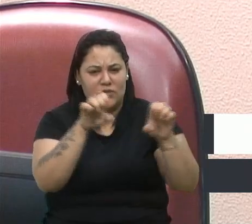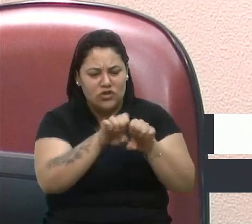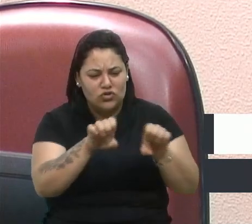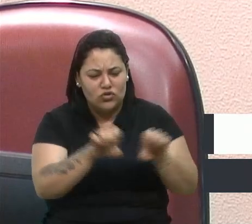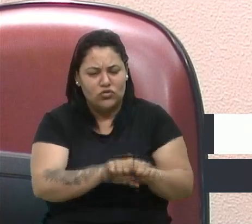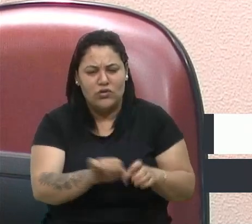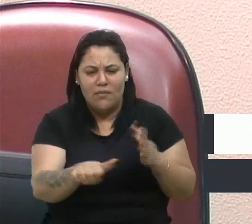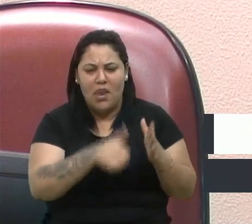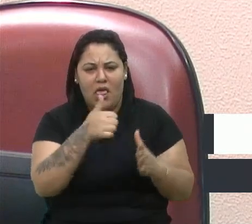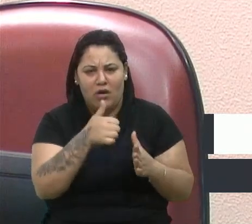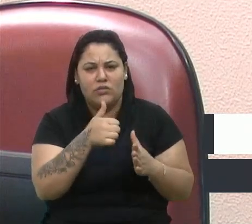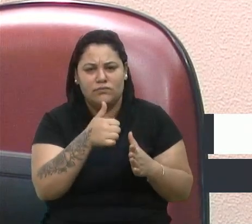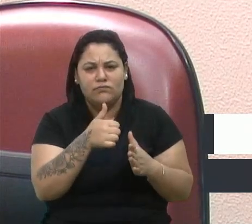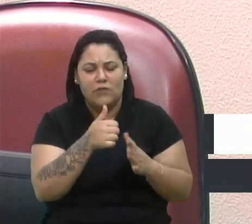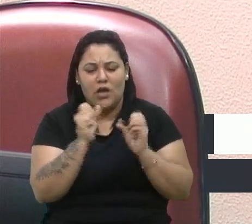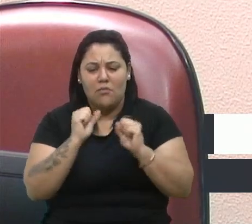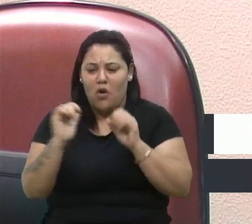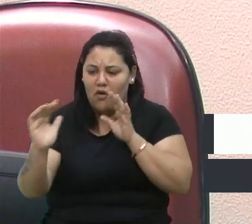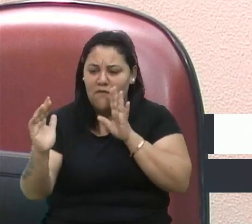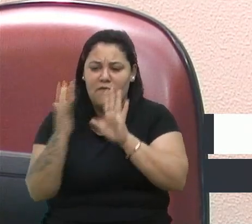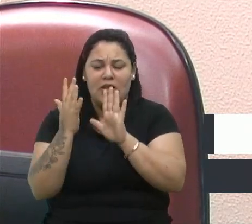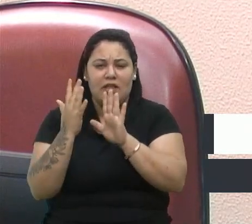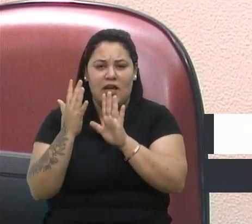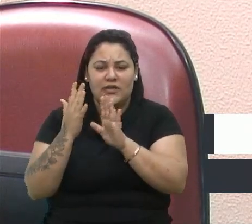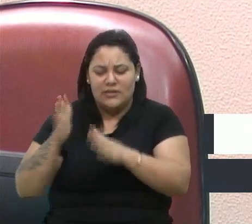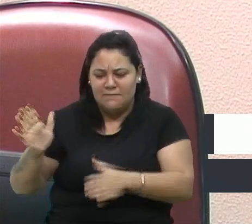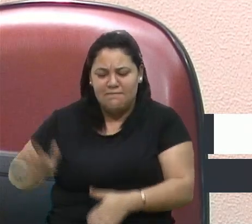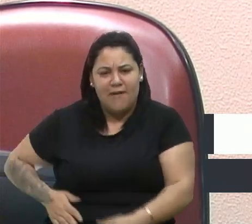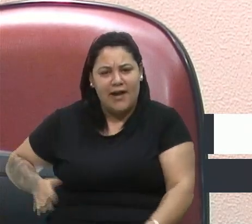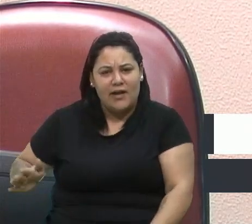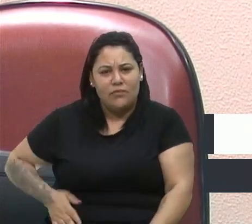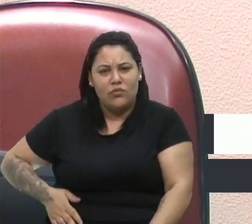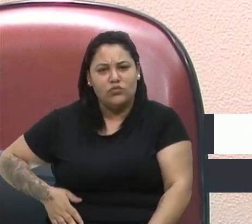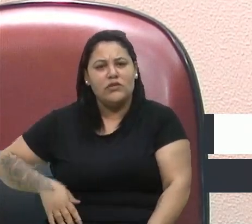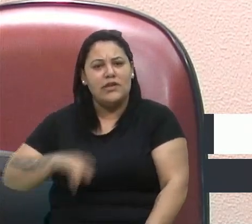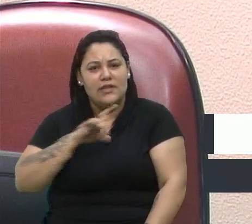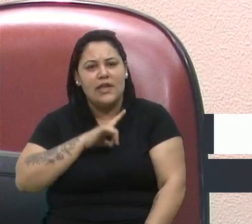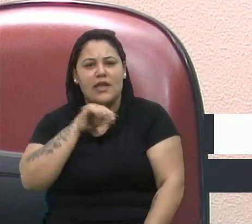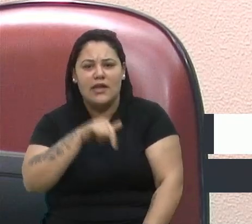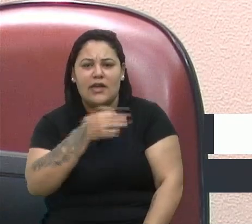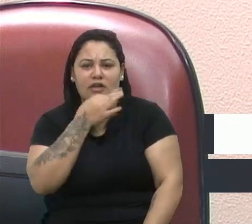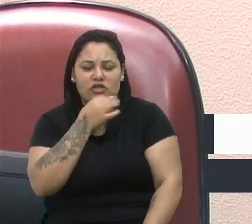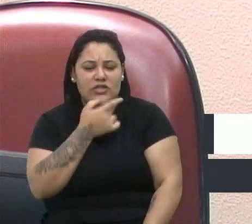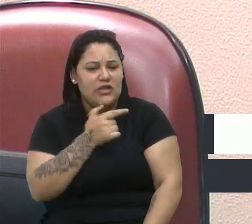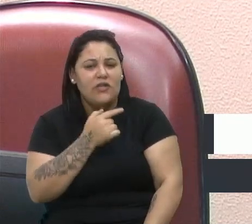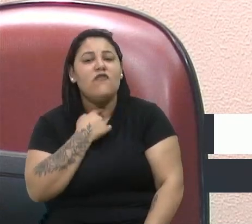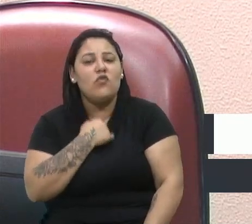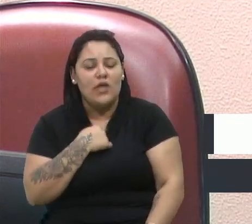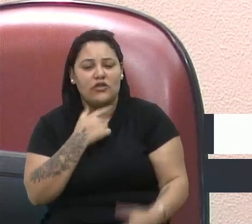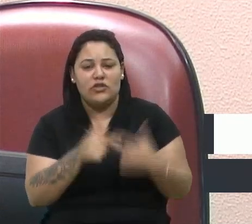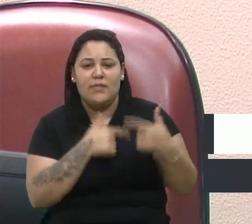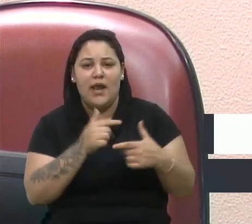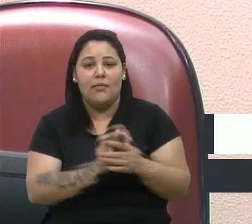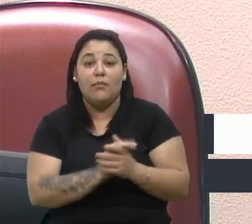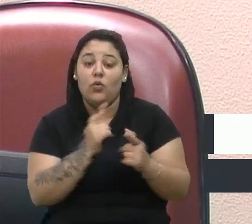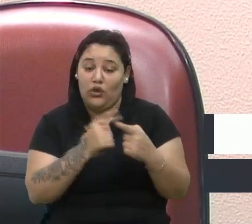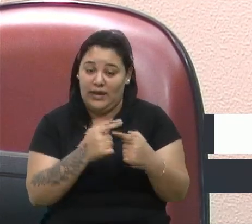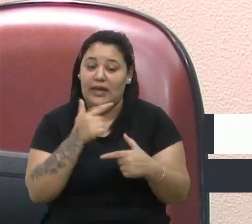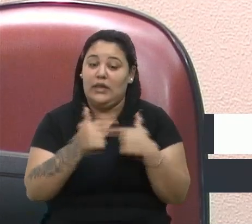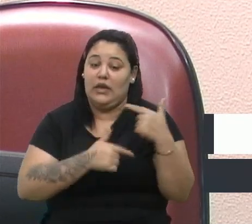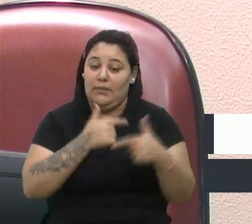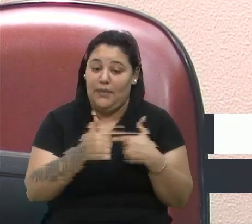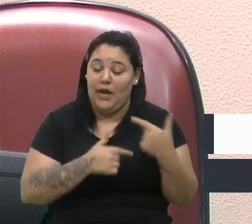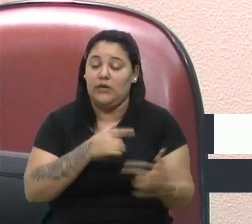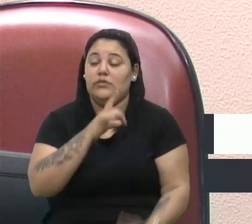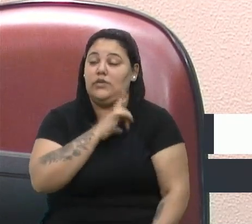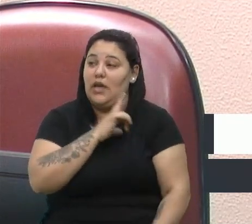combater essa vagabundagem que hoje existe aí, que infelizmente não tem vontade nenhuma de trabalhar, porque trabalho tem. Olha,